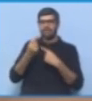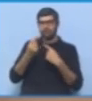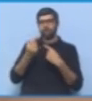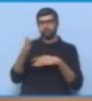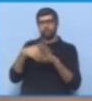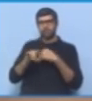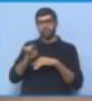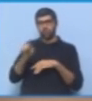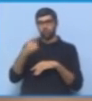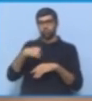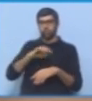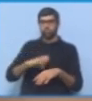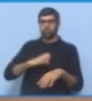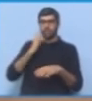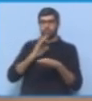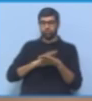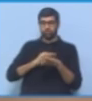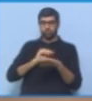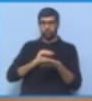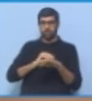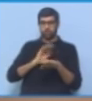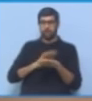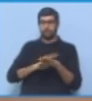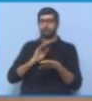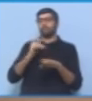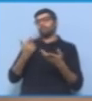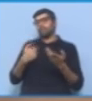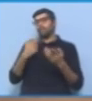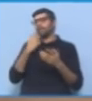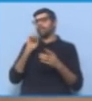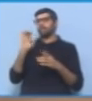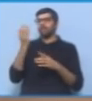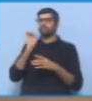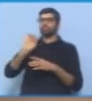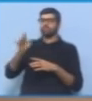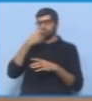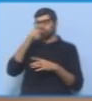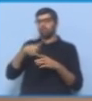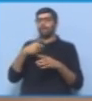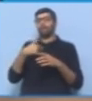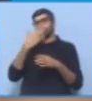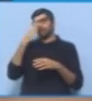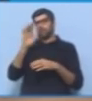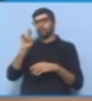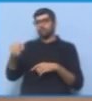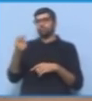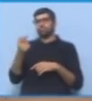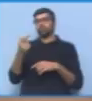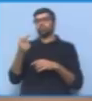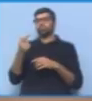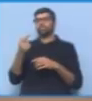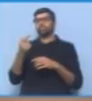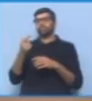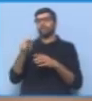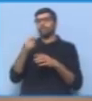depois nós tínhamos que confiar nas testemunhas que atiravam a primeira pedra, normalmente até eram os mais velhos, ou eventualmente, e depois era sobre esses que os outros atiravam confiando